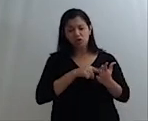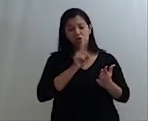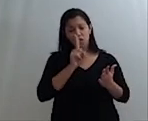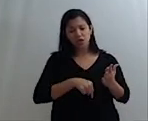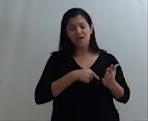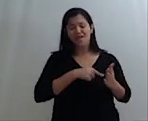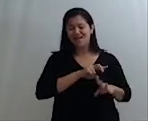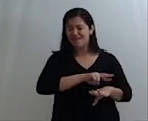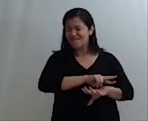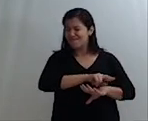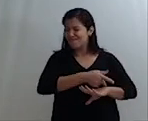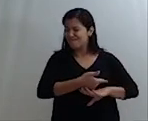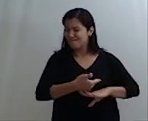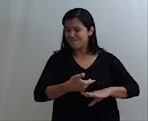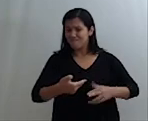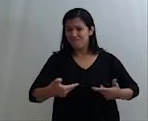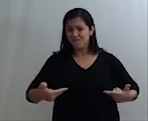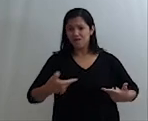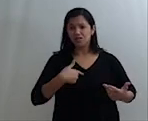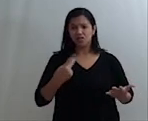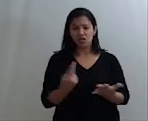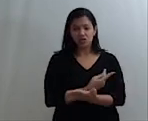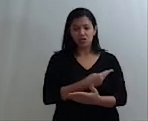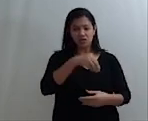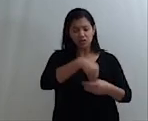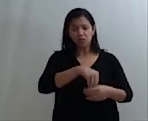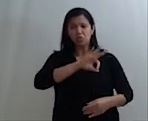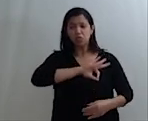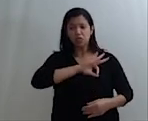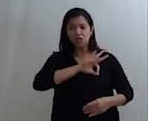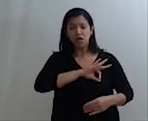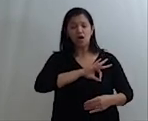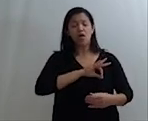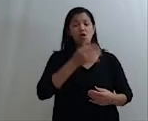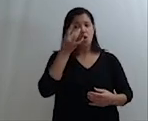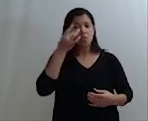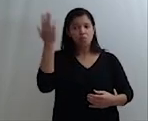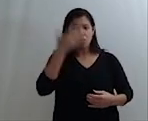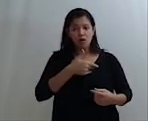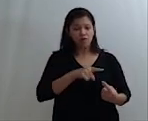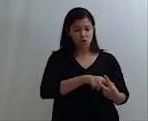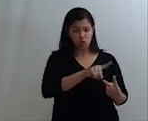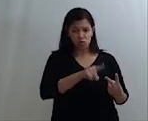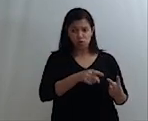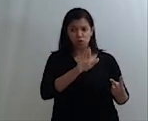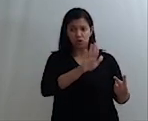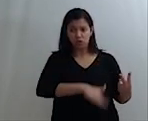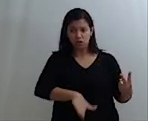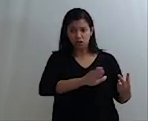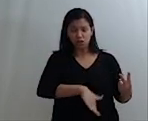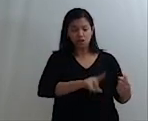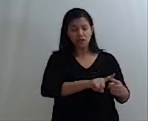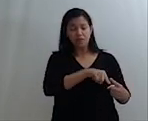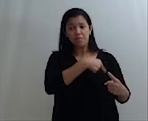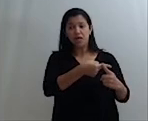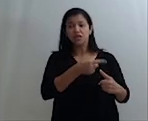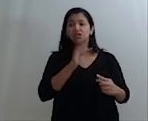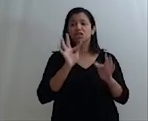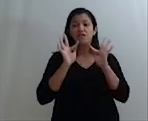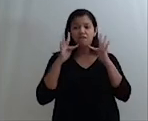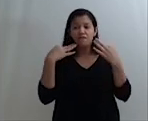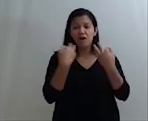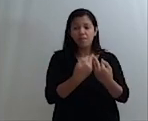probatório cor em sede policial especialmente pelos depoimentos menores e seus familiares e o perigo